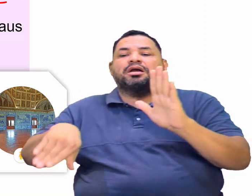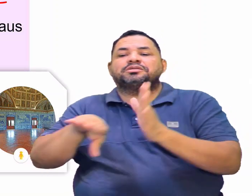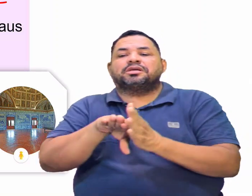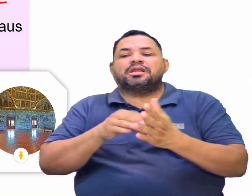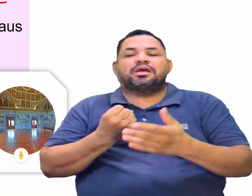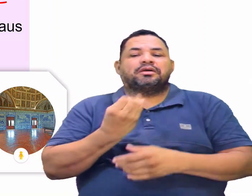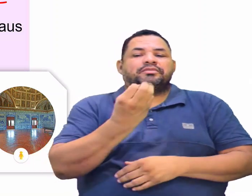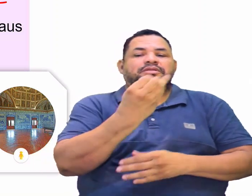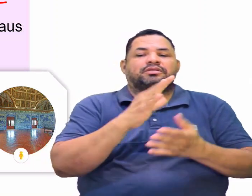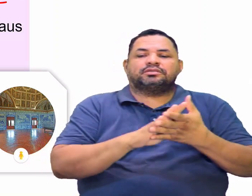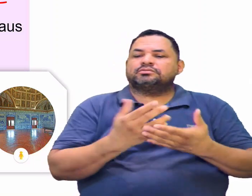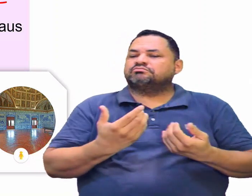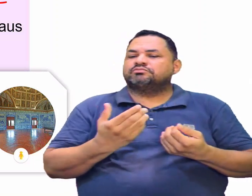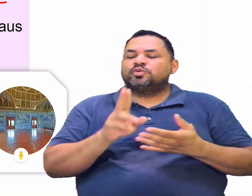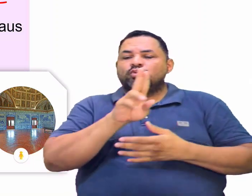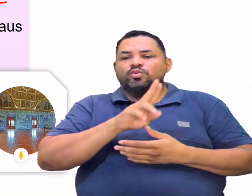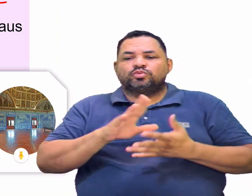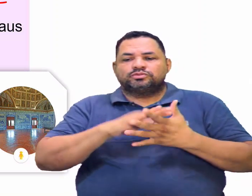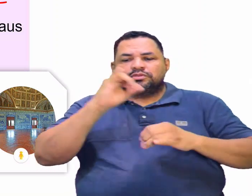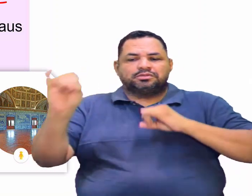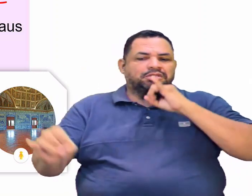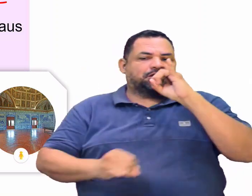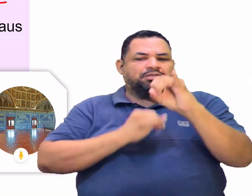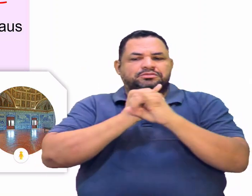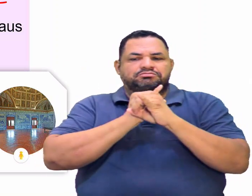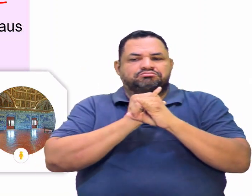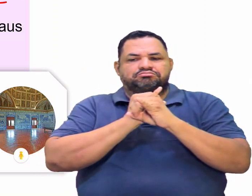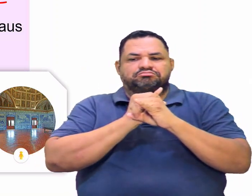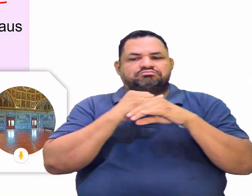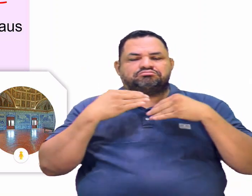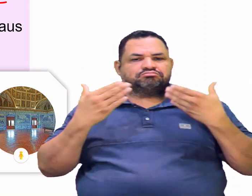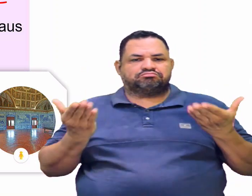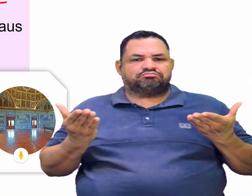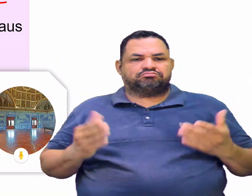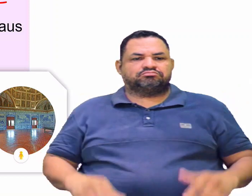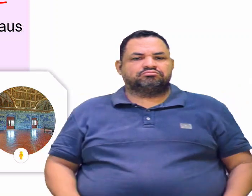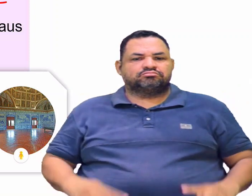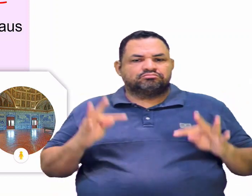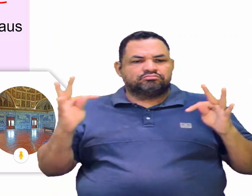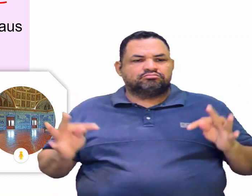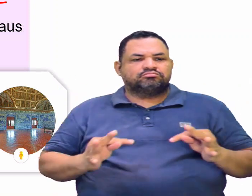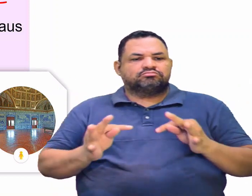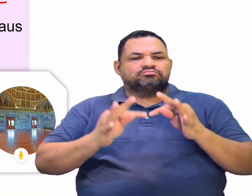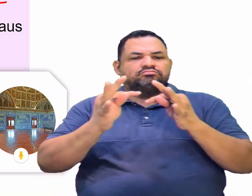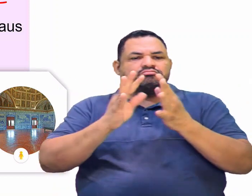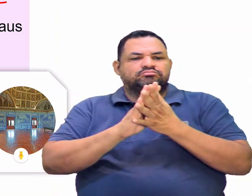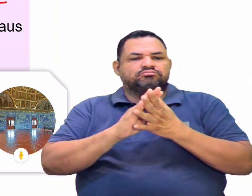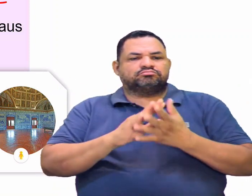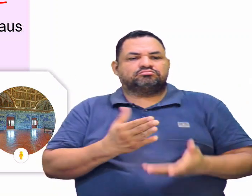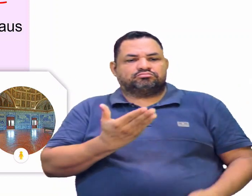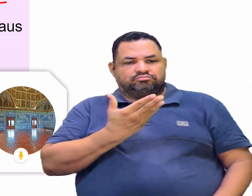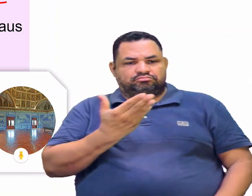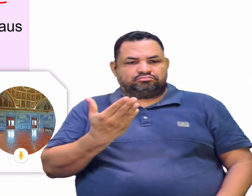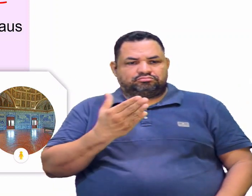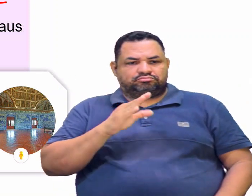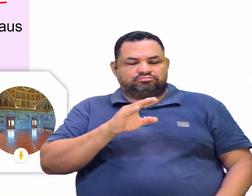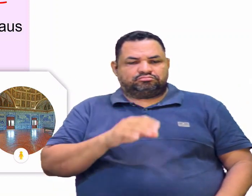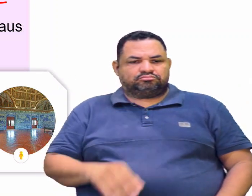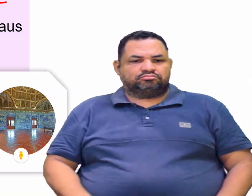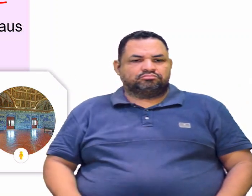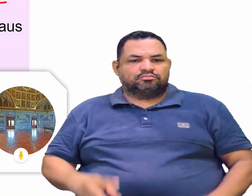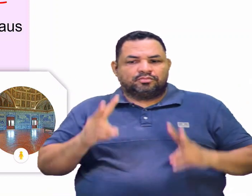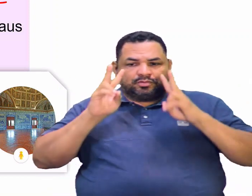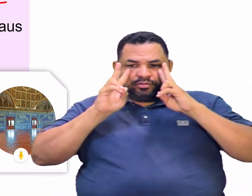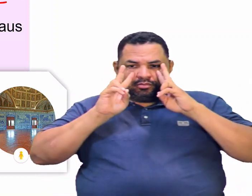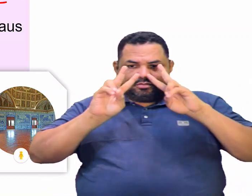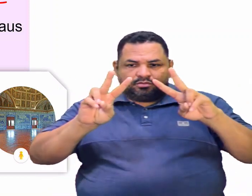através da internet, né, você tem acesso. Então, a tecnologia Street View, a visão